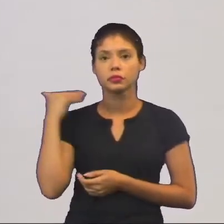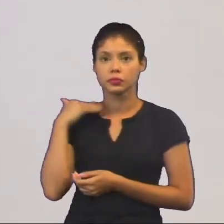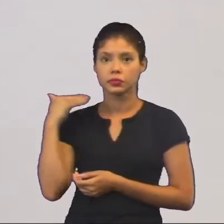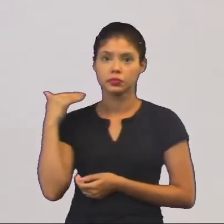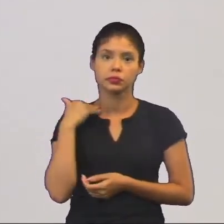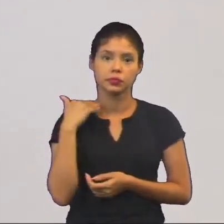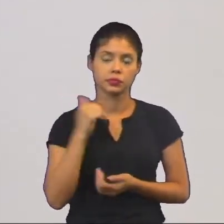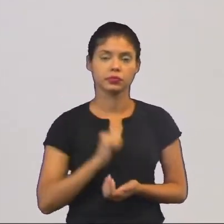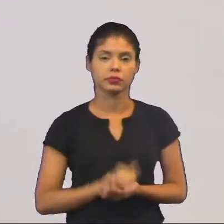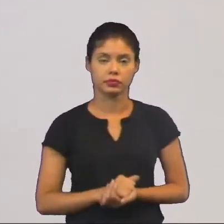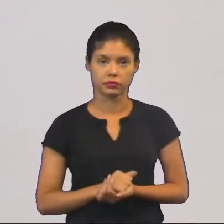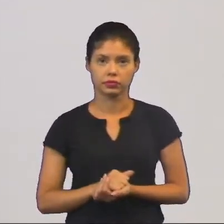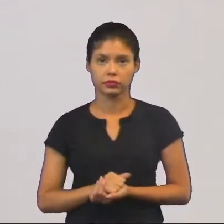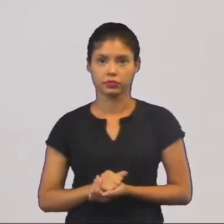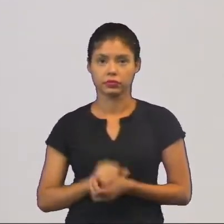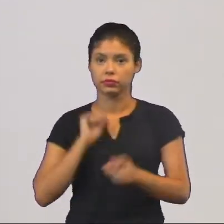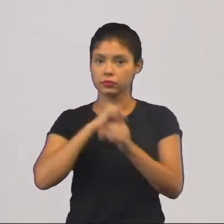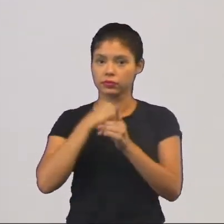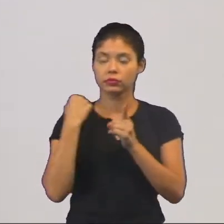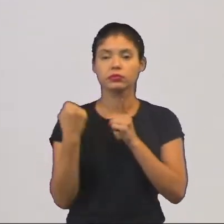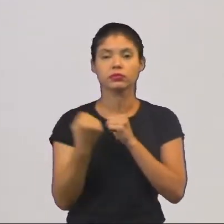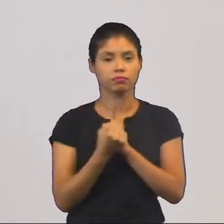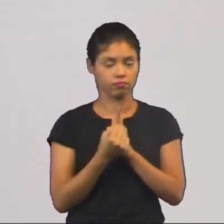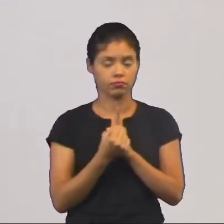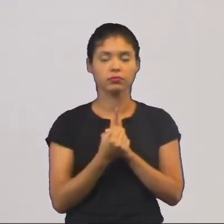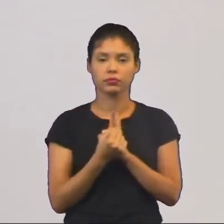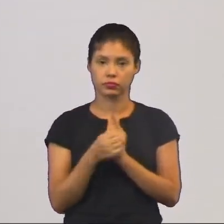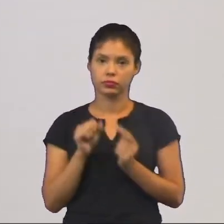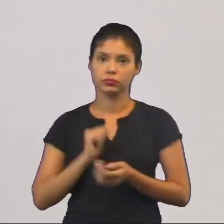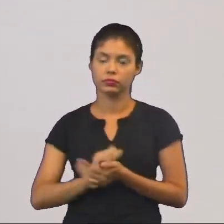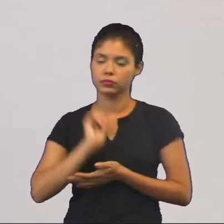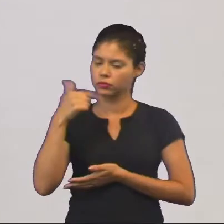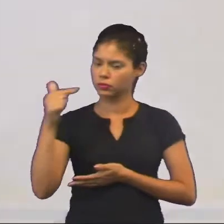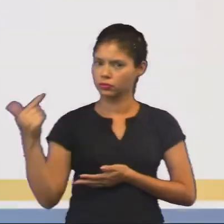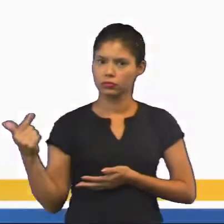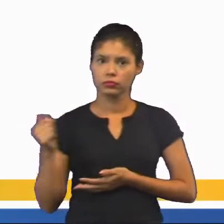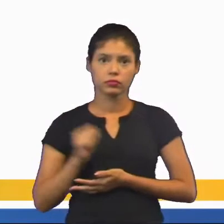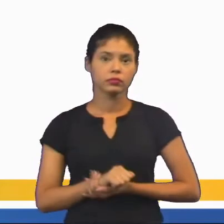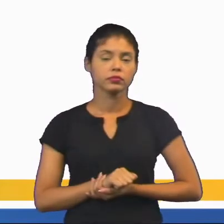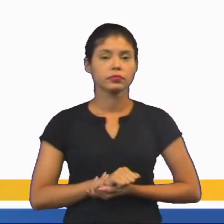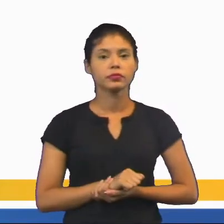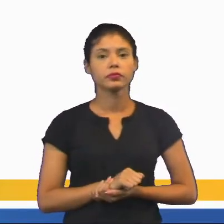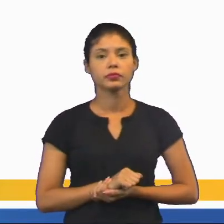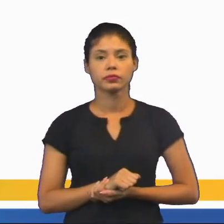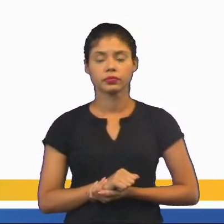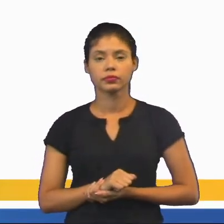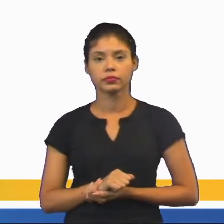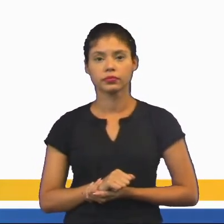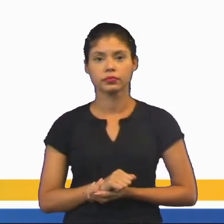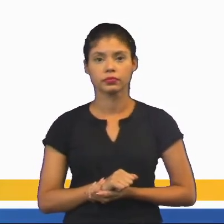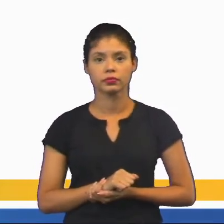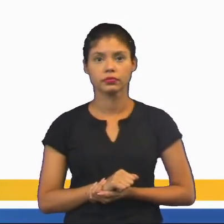bancários, serviços sociais, não é mesmo? E tantos outros.